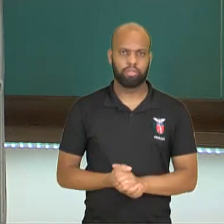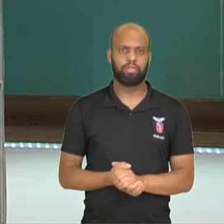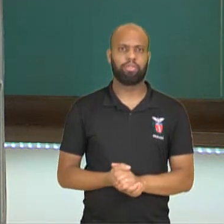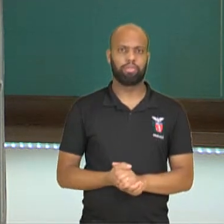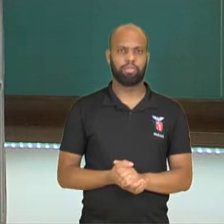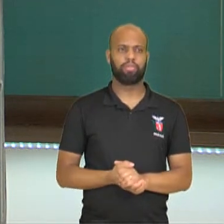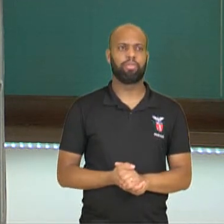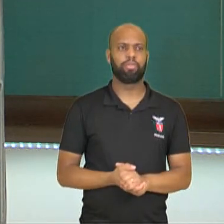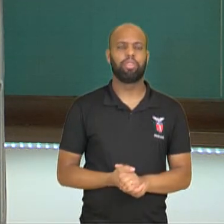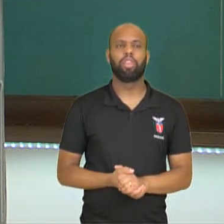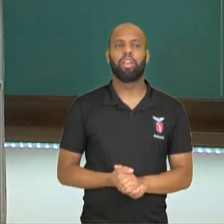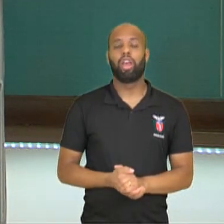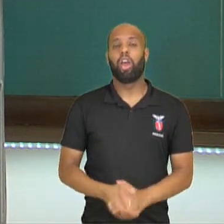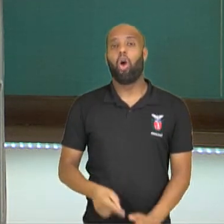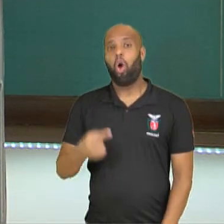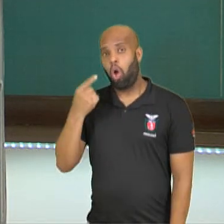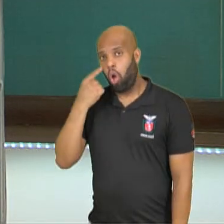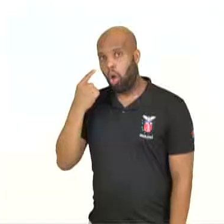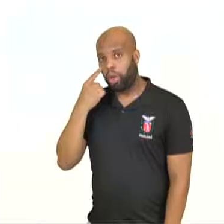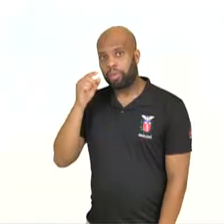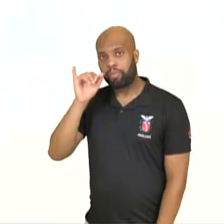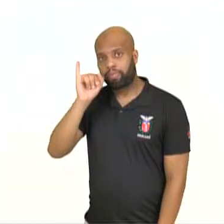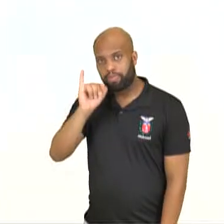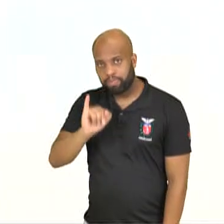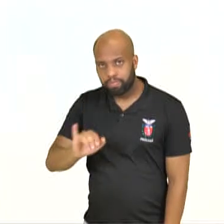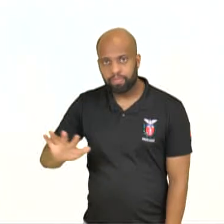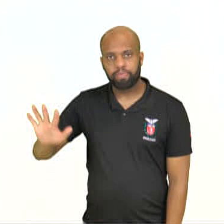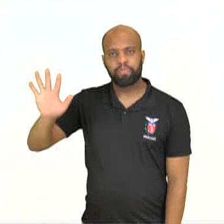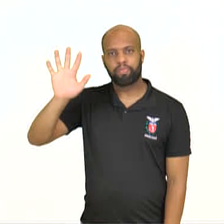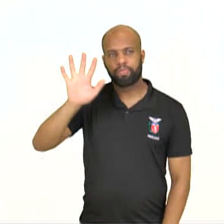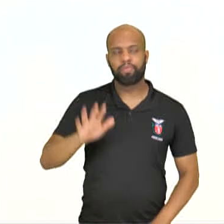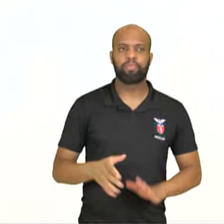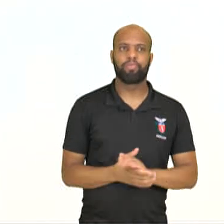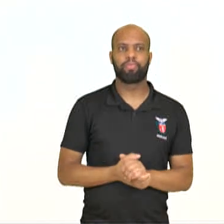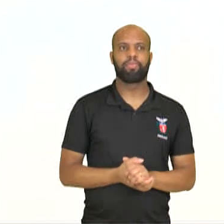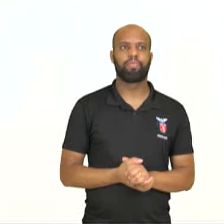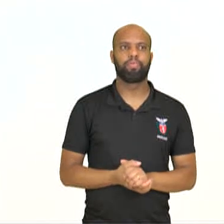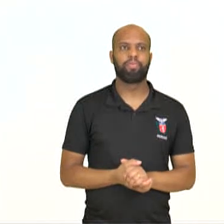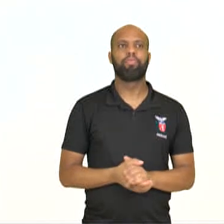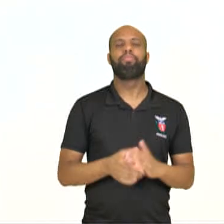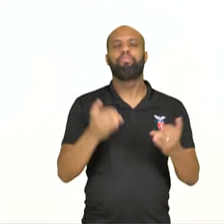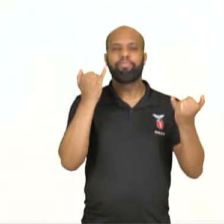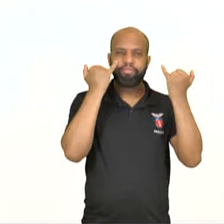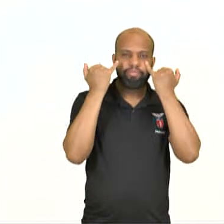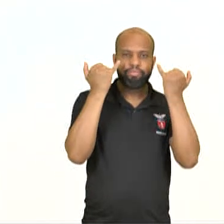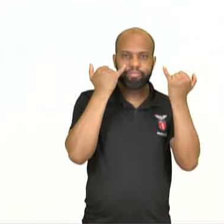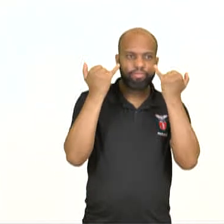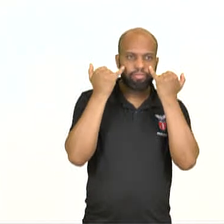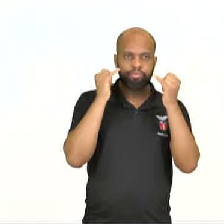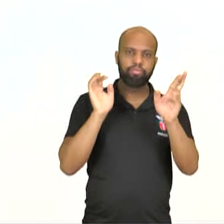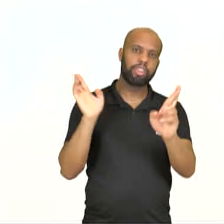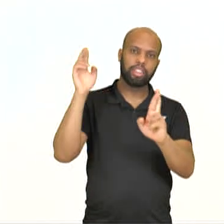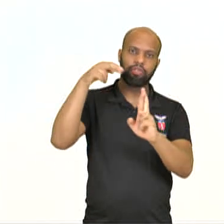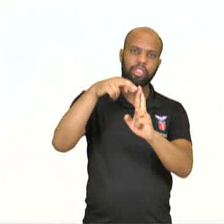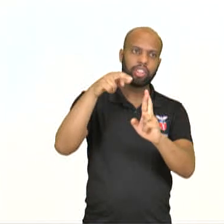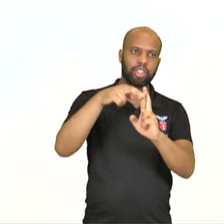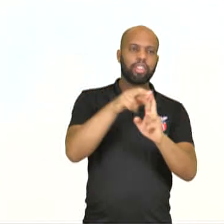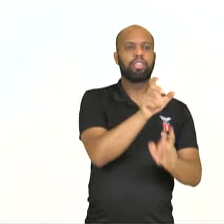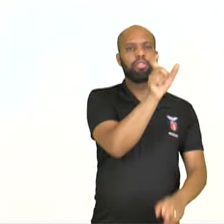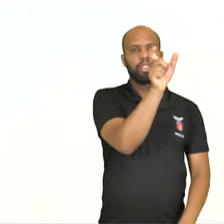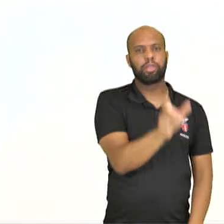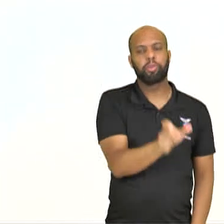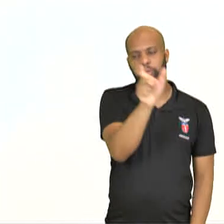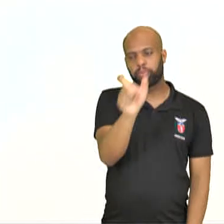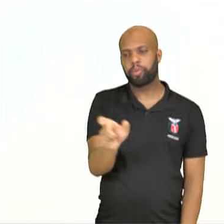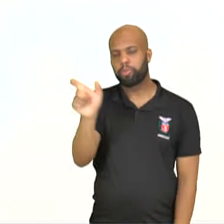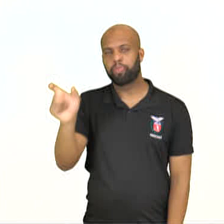E quando eu trago essa imagem para você aqui, nós temos aqui essas informações que fazem referência aos fusos horários, destacando